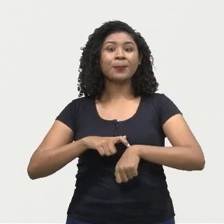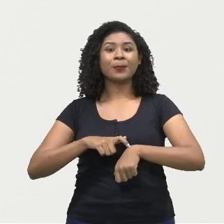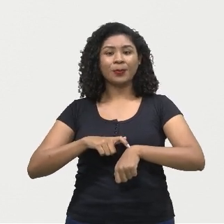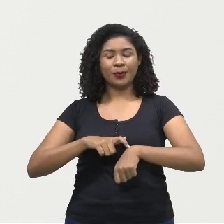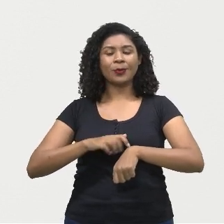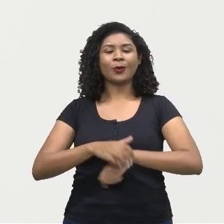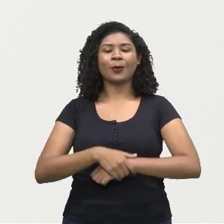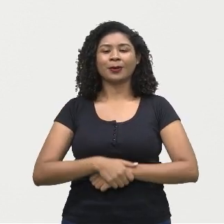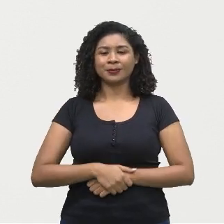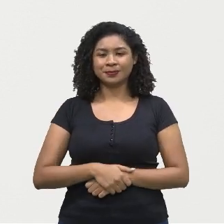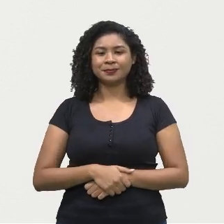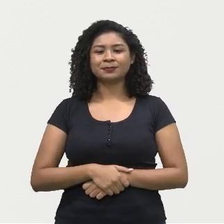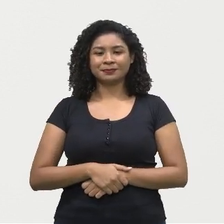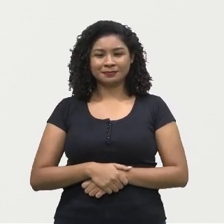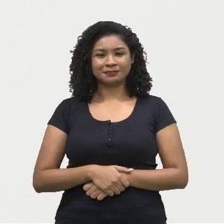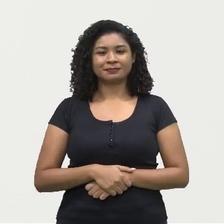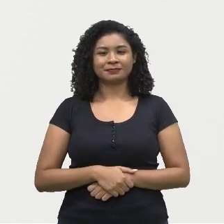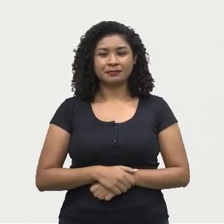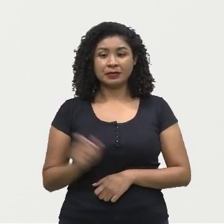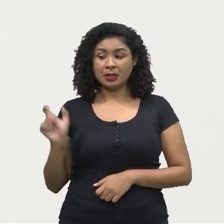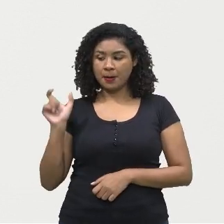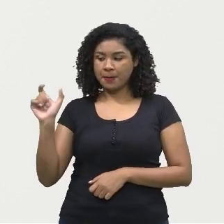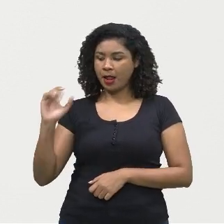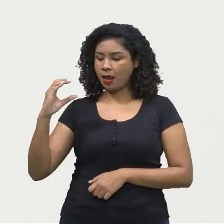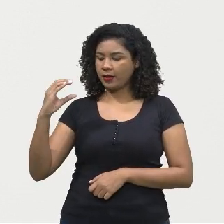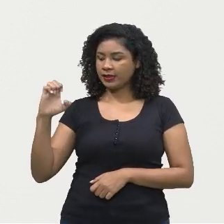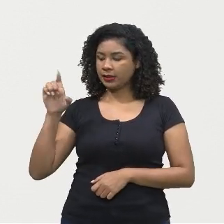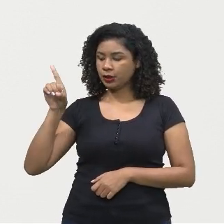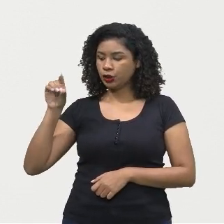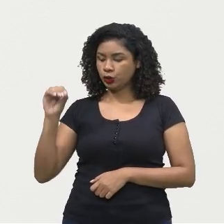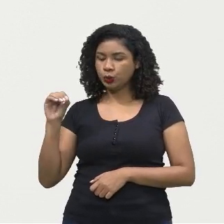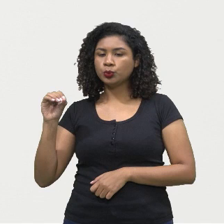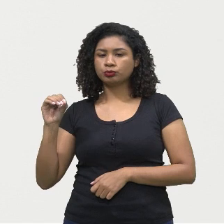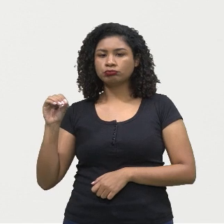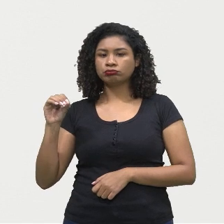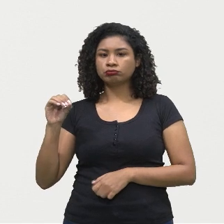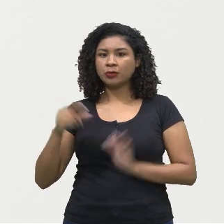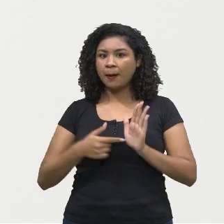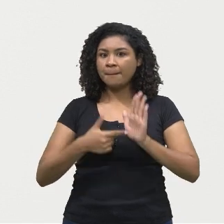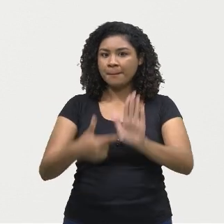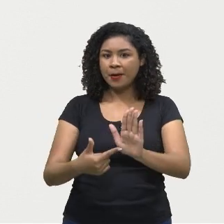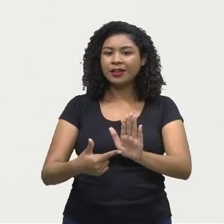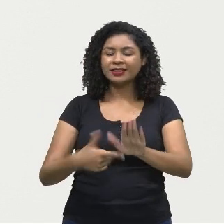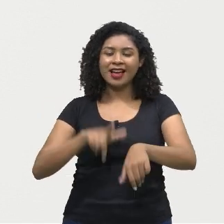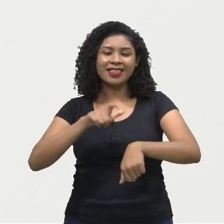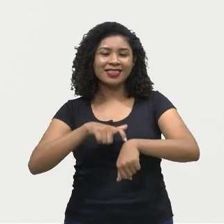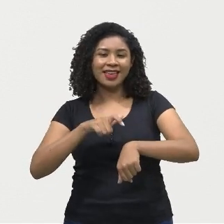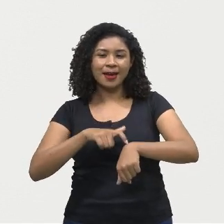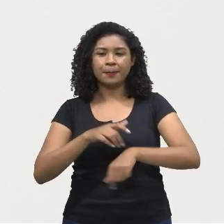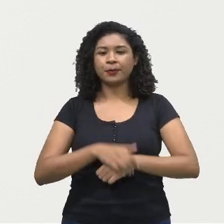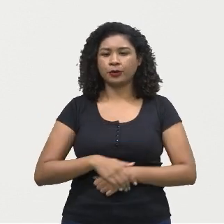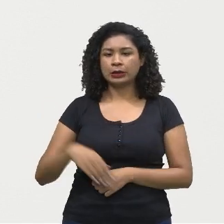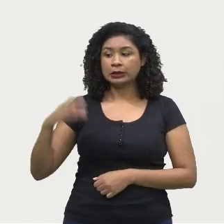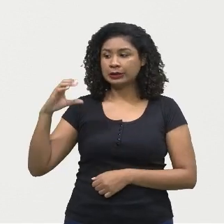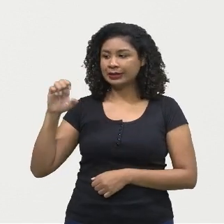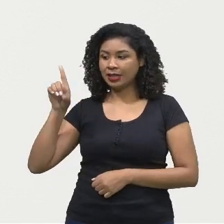que essa palavra estabelece é exatamente o sentido de tempo, cedo, assim como a palavra tarde também.